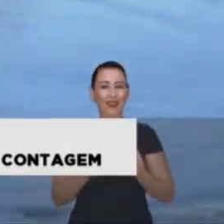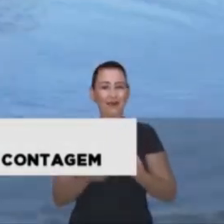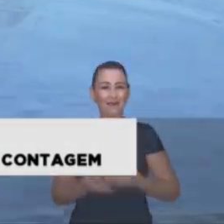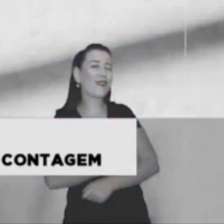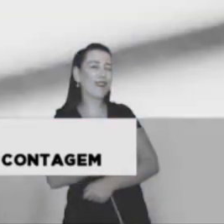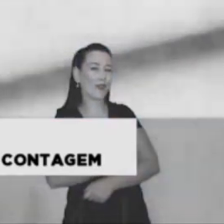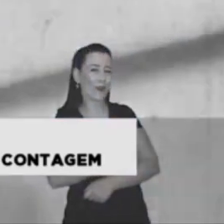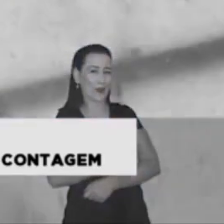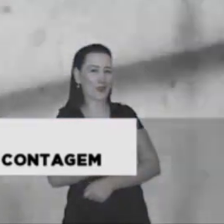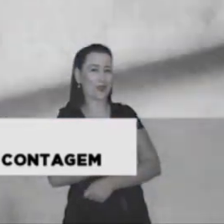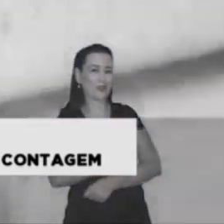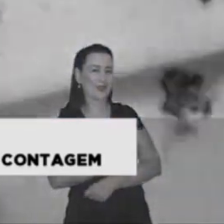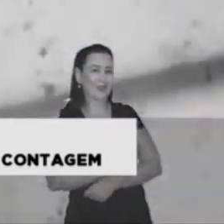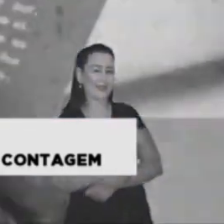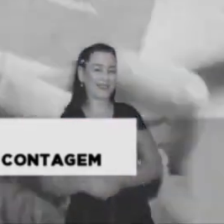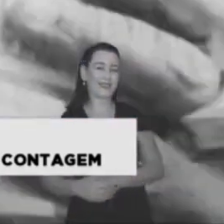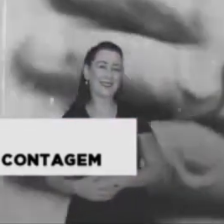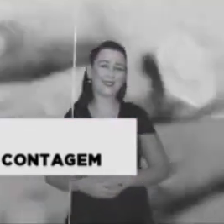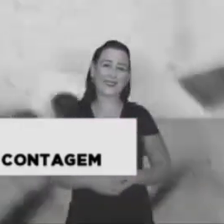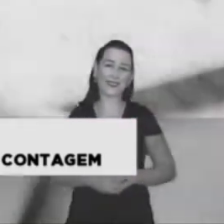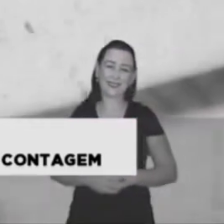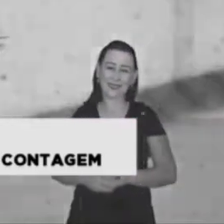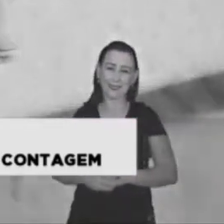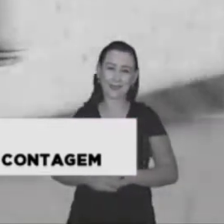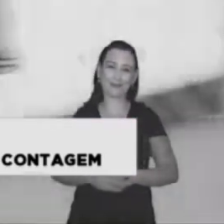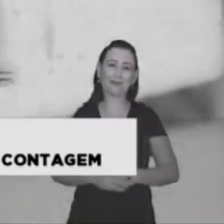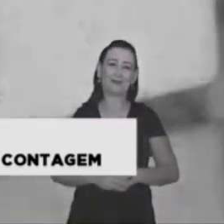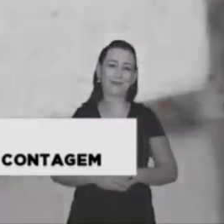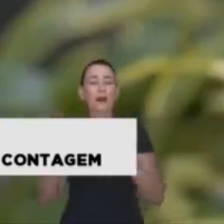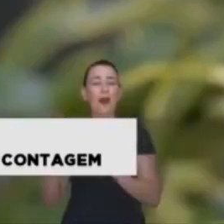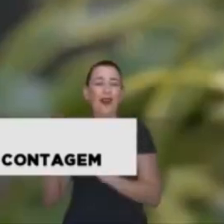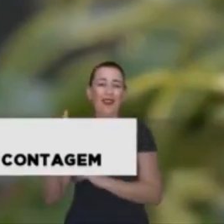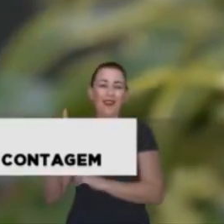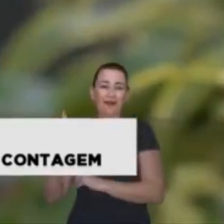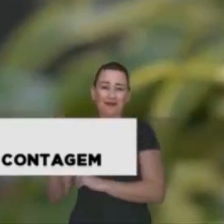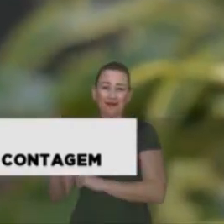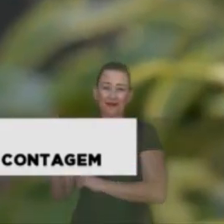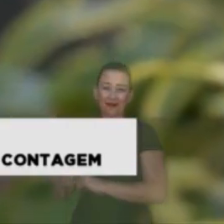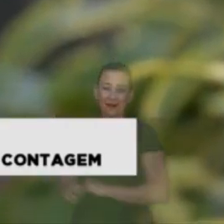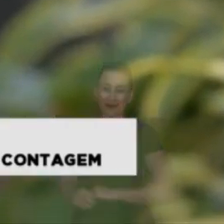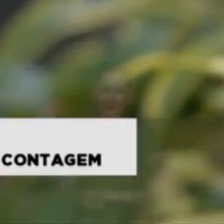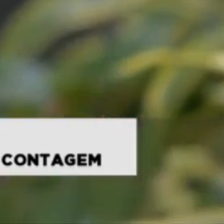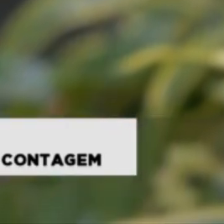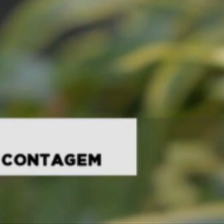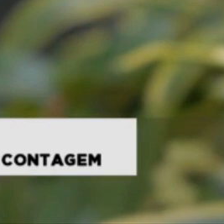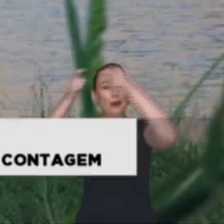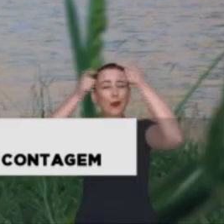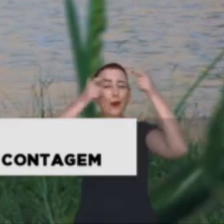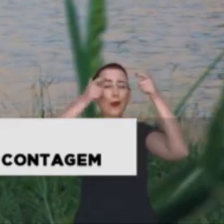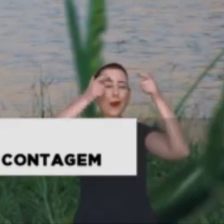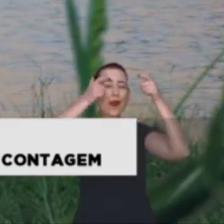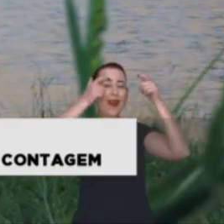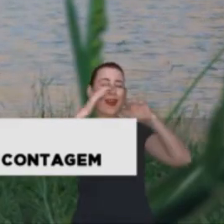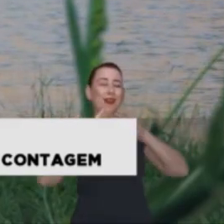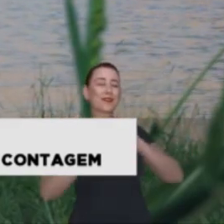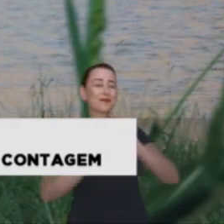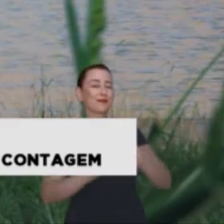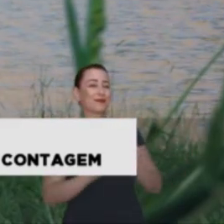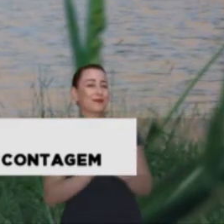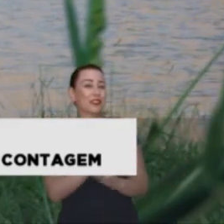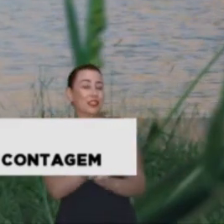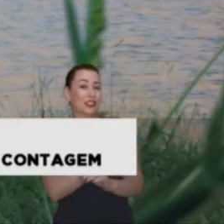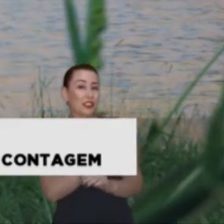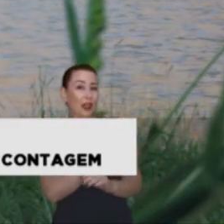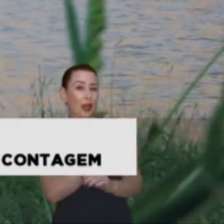a cultivar o pertencimento à cidade. Também está aí como um respiro em tempos tão difíceis para quem luta